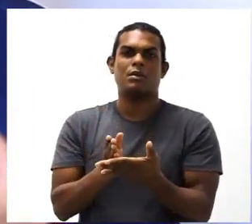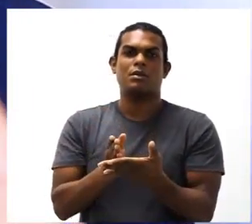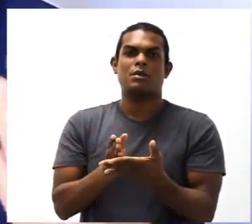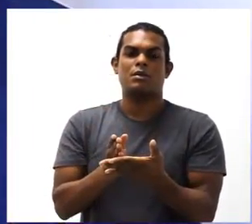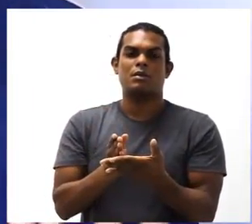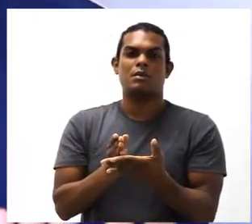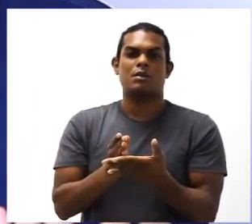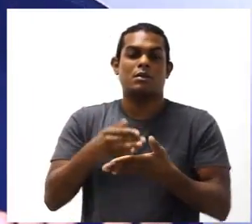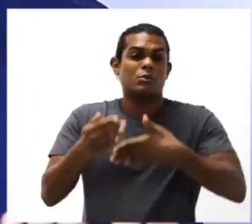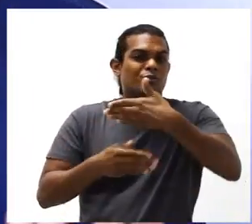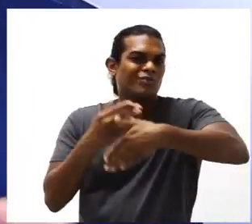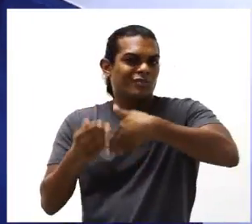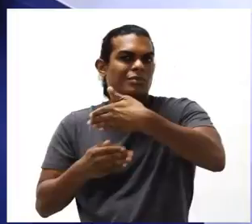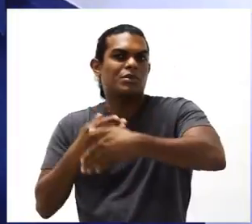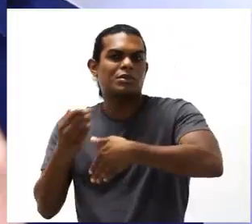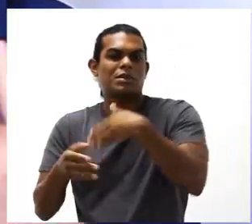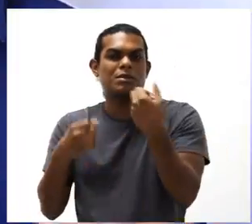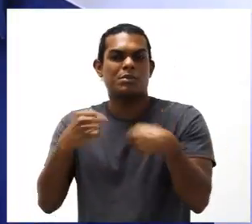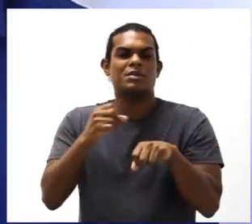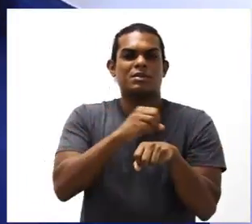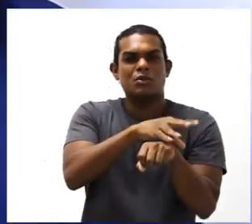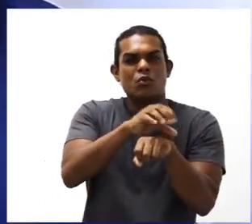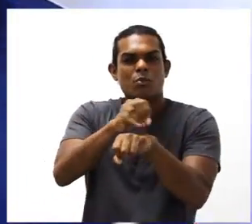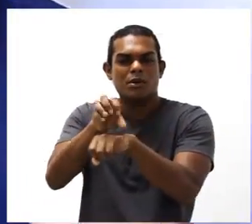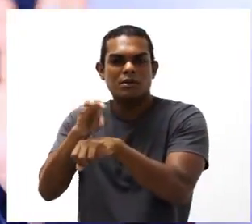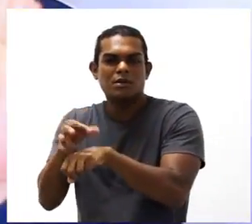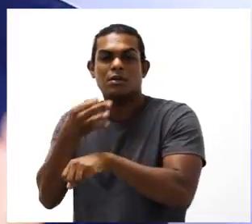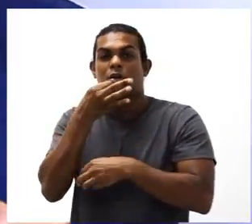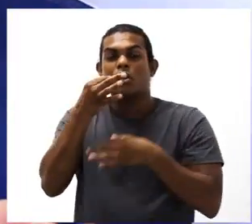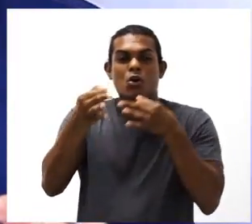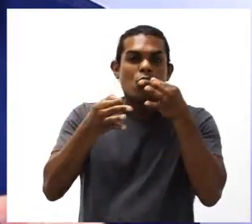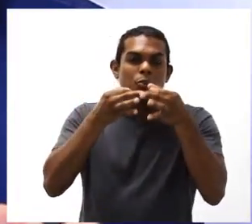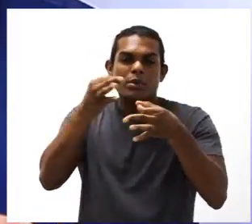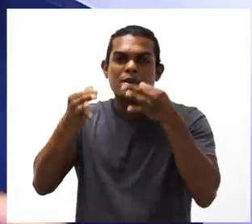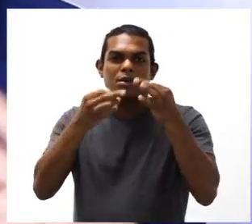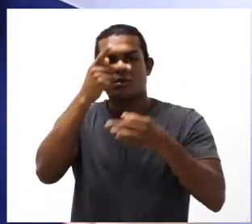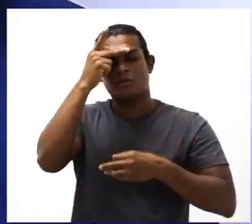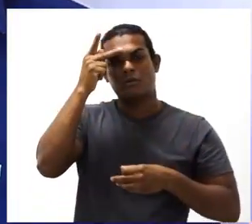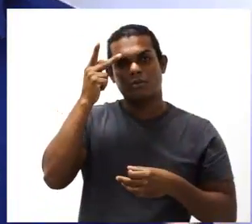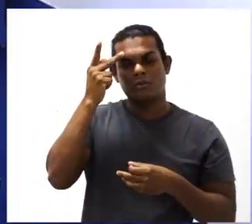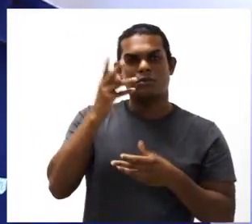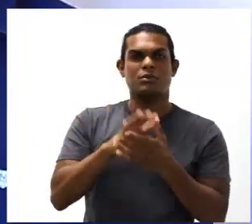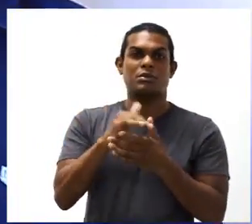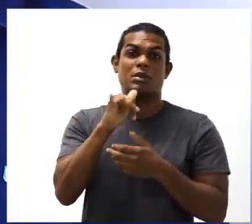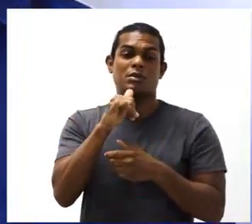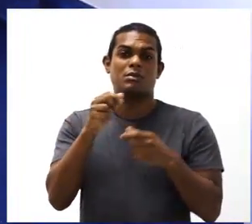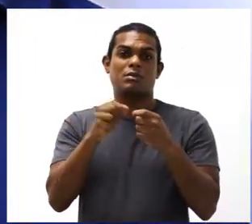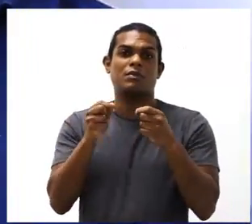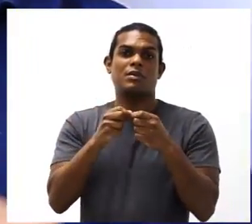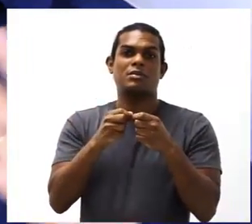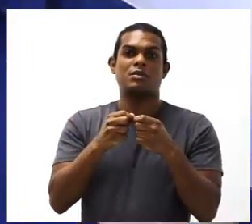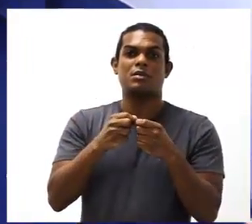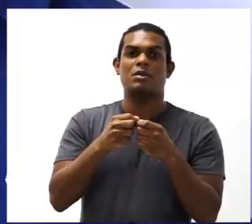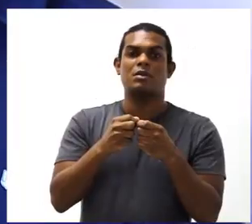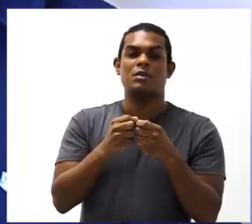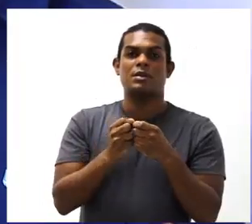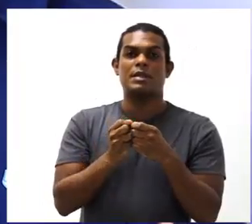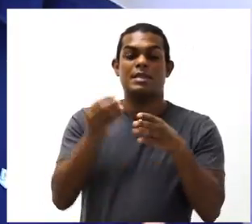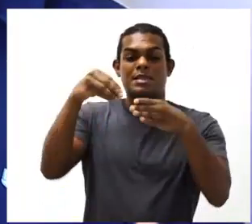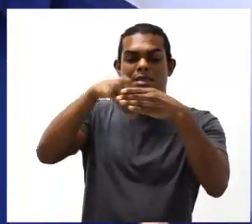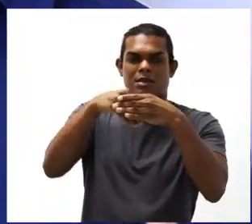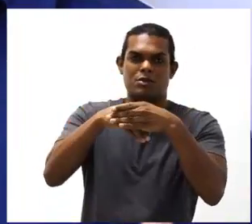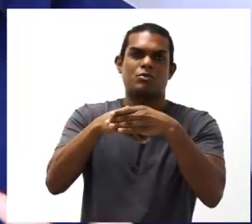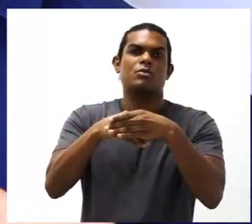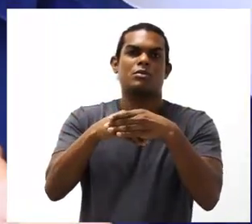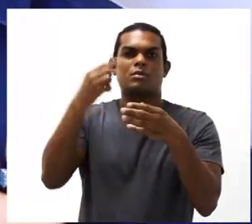ter compartilhada com as pessoas, precisa ser discutida e precisa ser registrada. Por exemplo, se eu vou fazer numa universidade um trancamento de uma